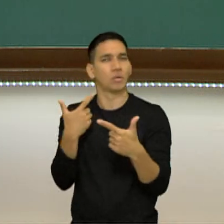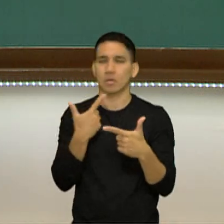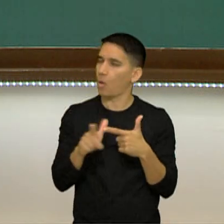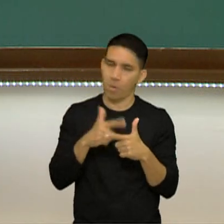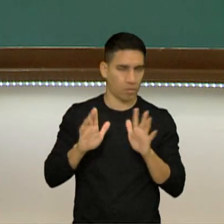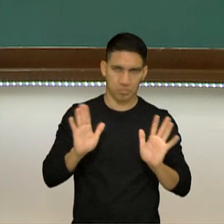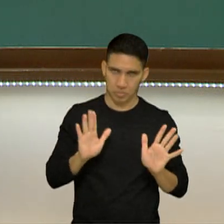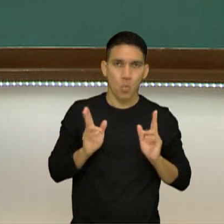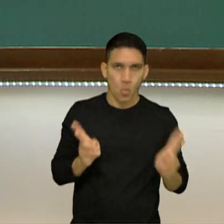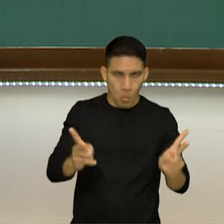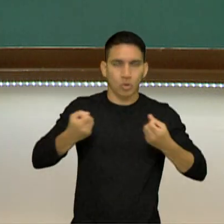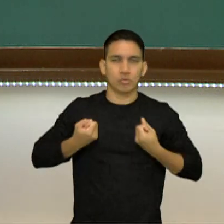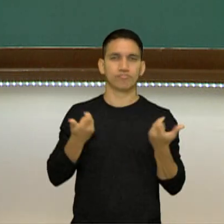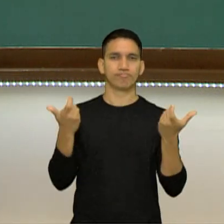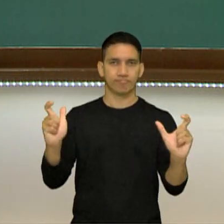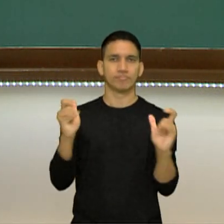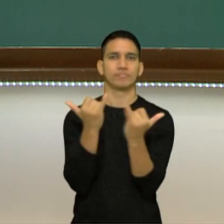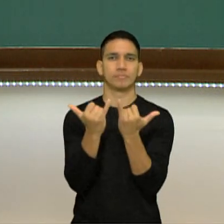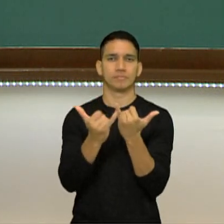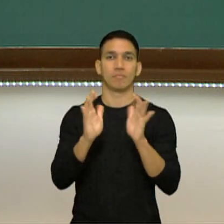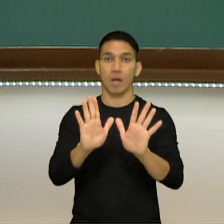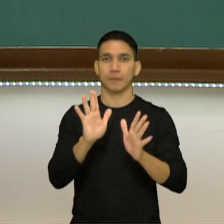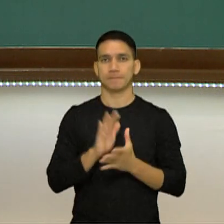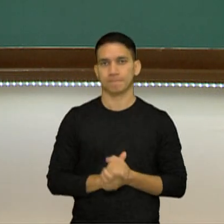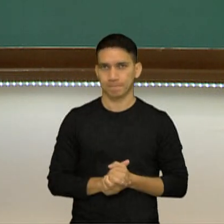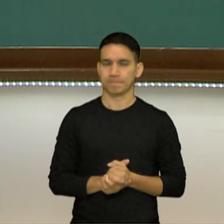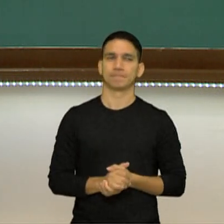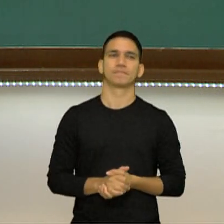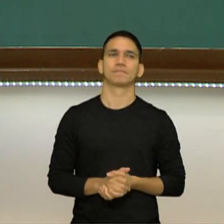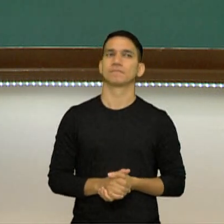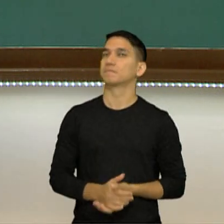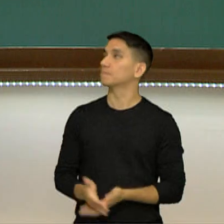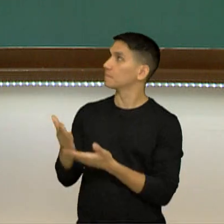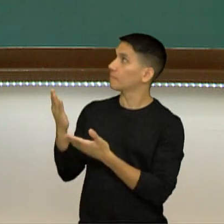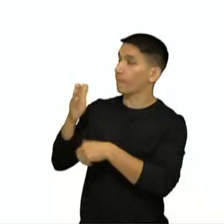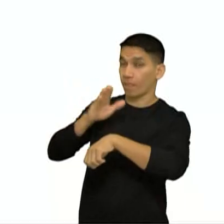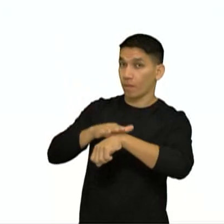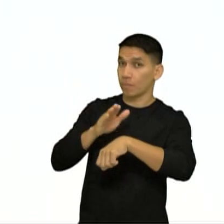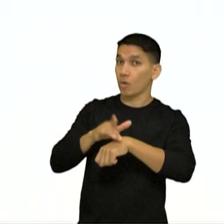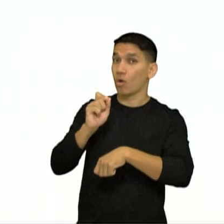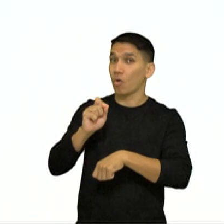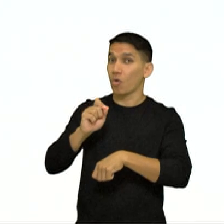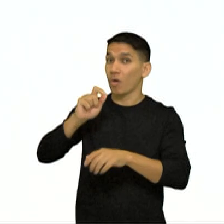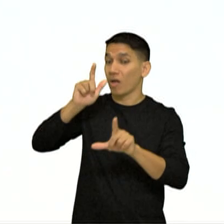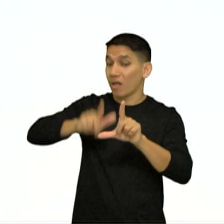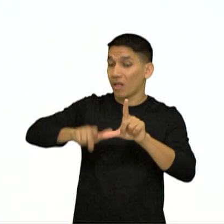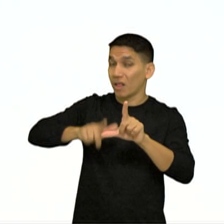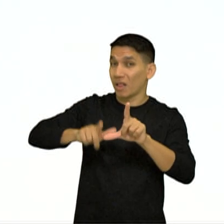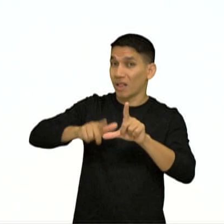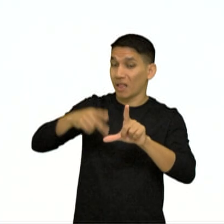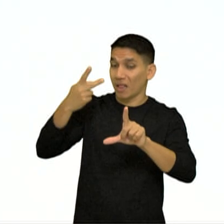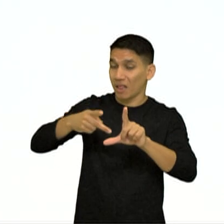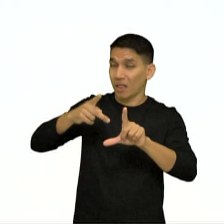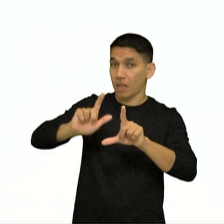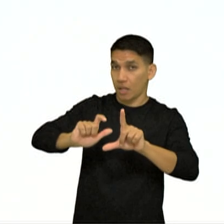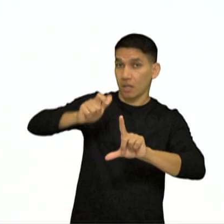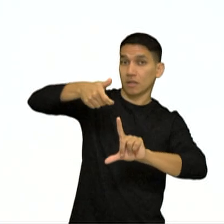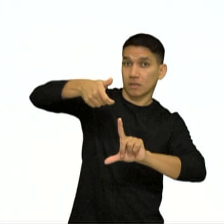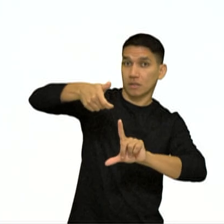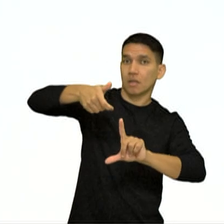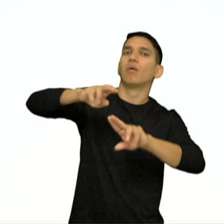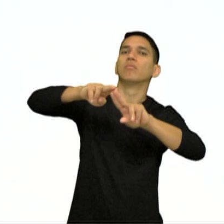importante, porque tem gente que olha ali os dois monômios, vê que a ordem das letras é diferente e acha que os monômios não são semelhantes. Isso não é